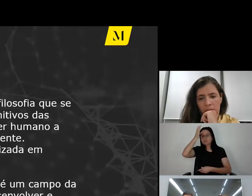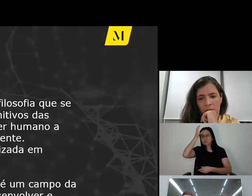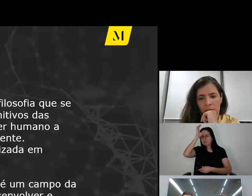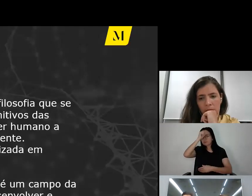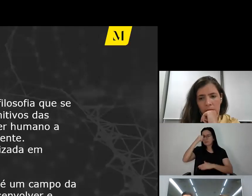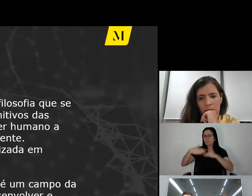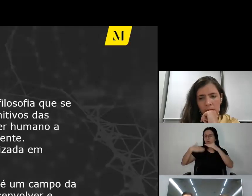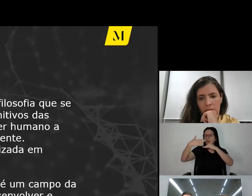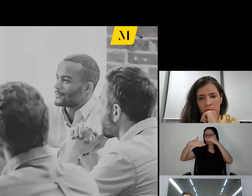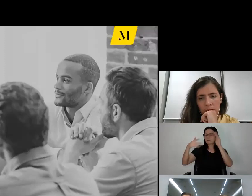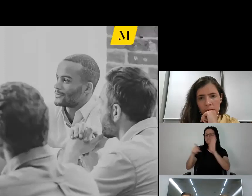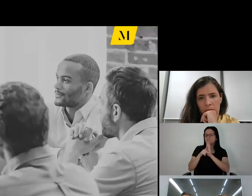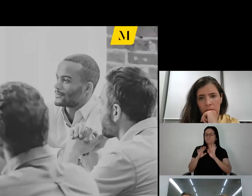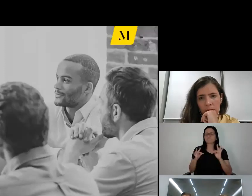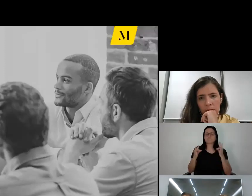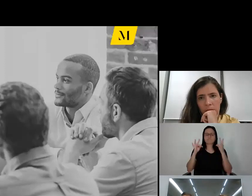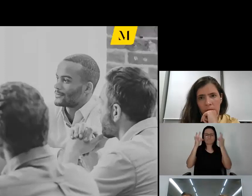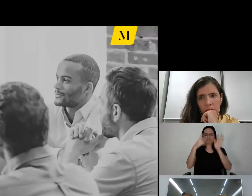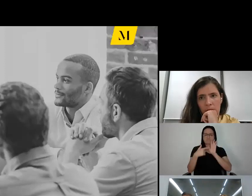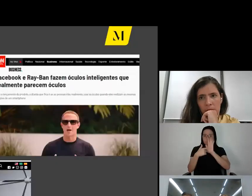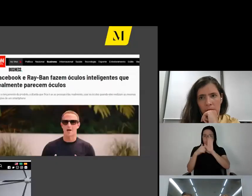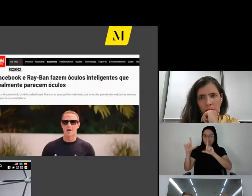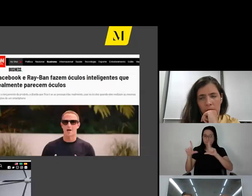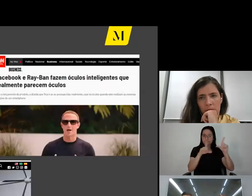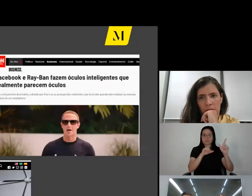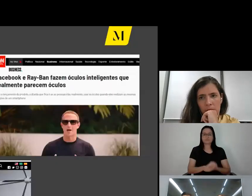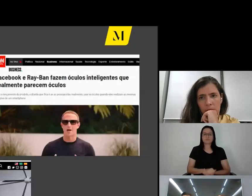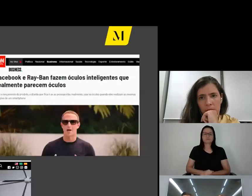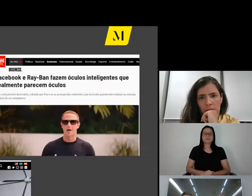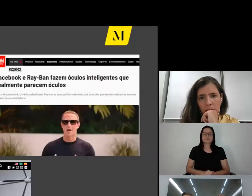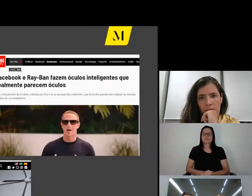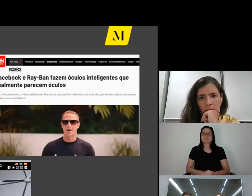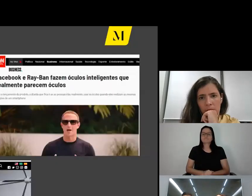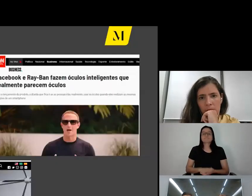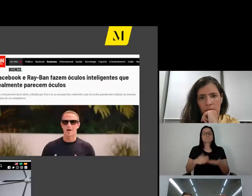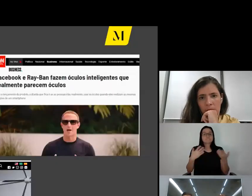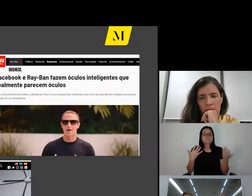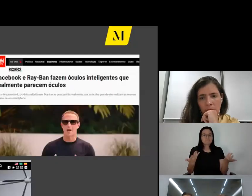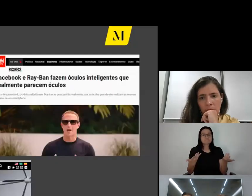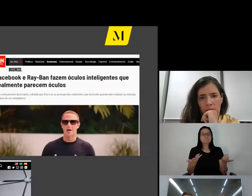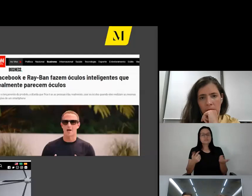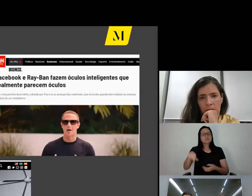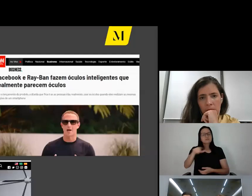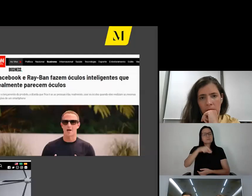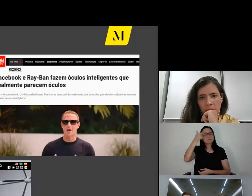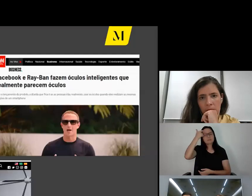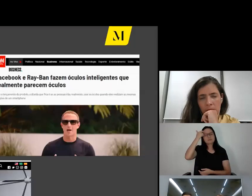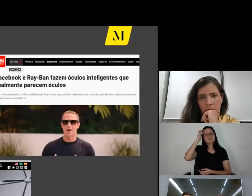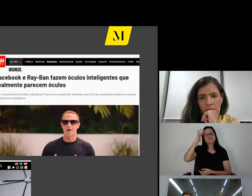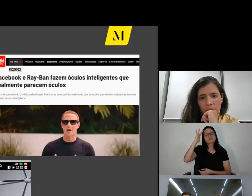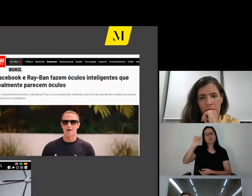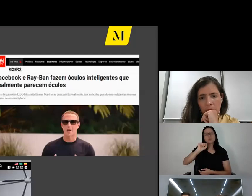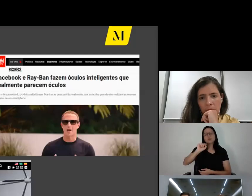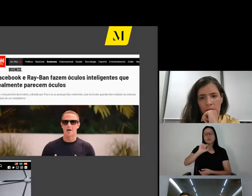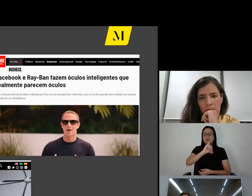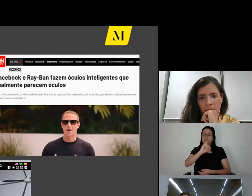tecnologia. Mel, passa para a gente, por favor. Legal. Então, parar para pensar, né, sobre inteligência artificial